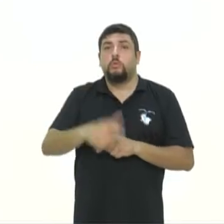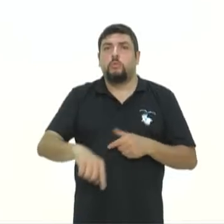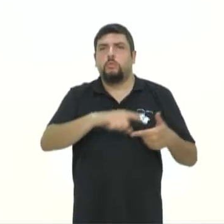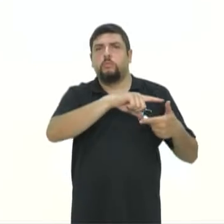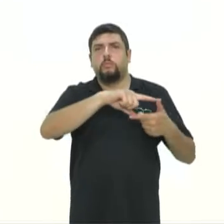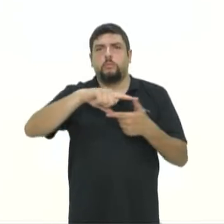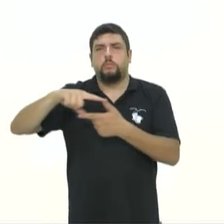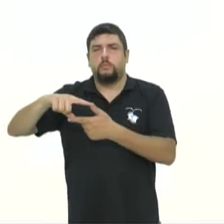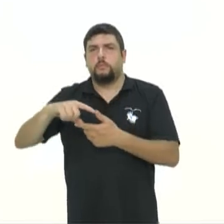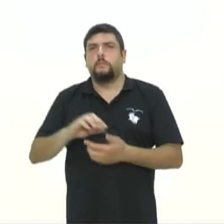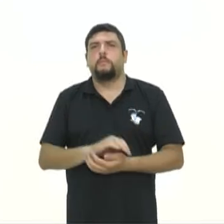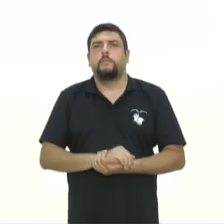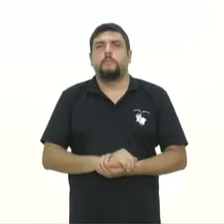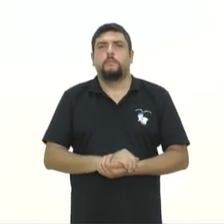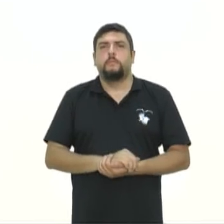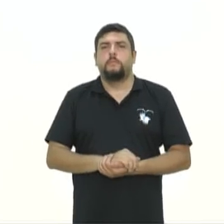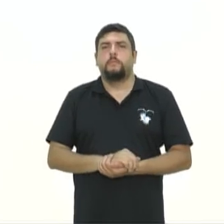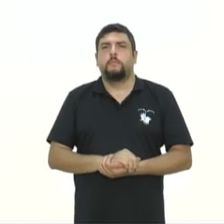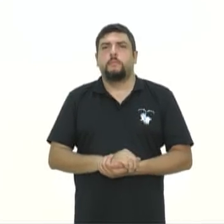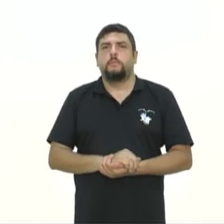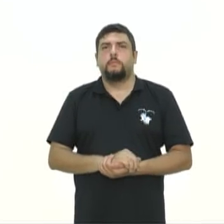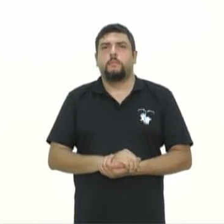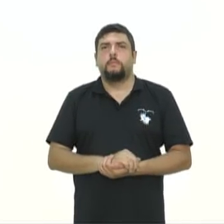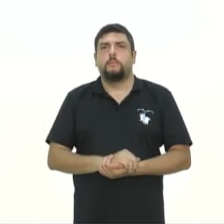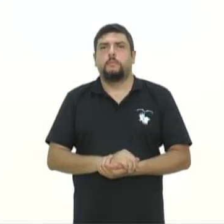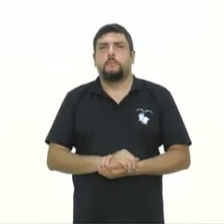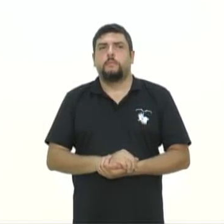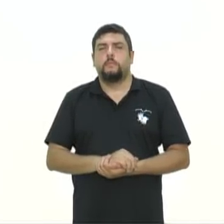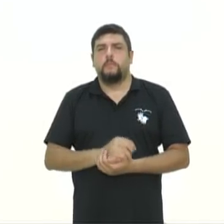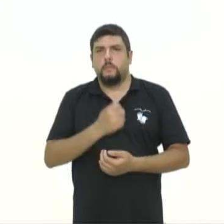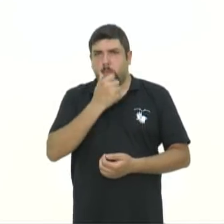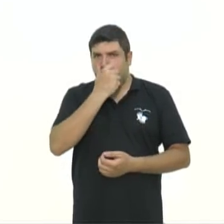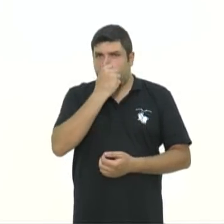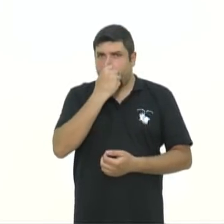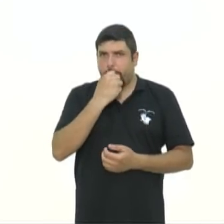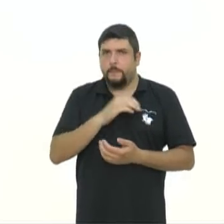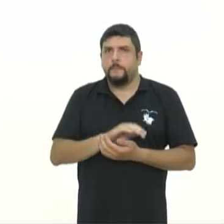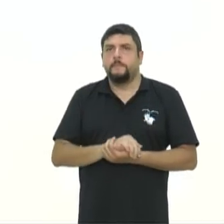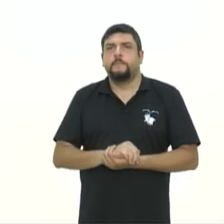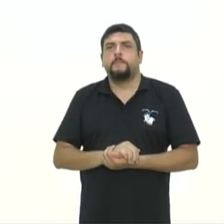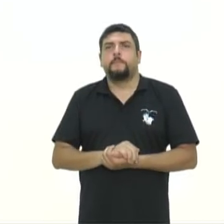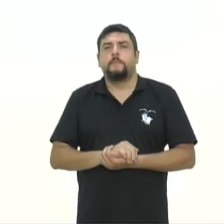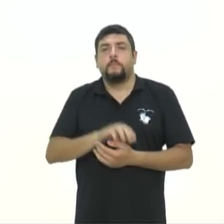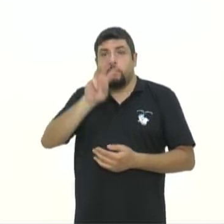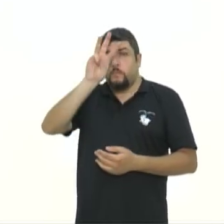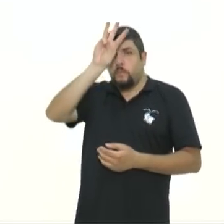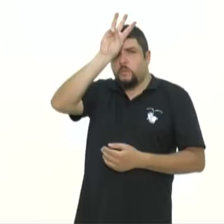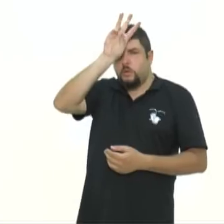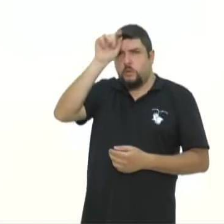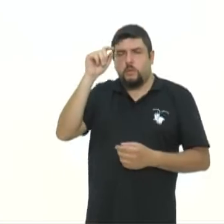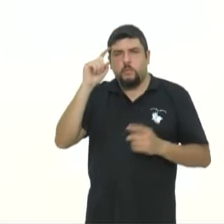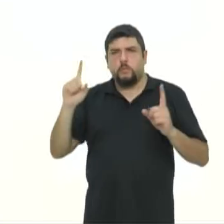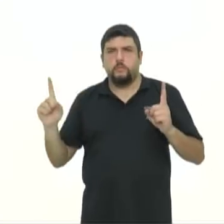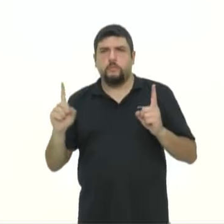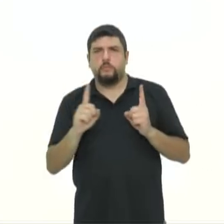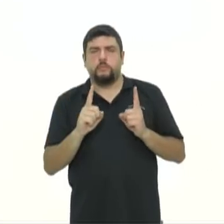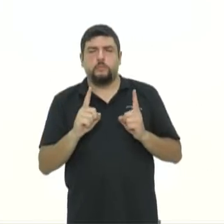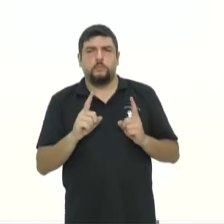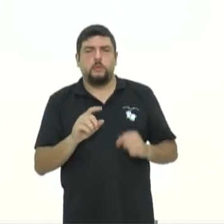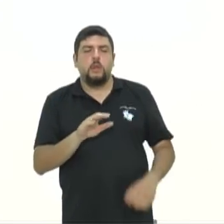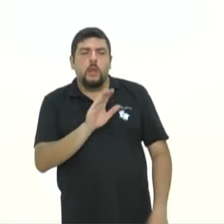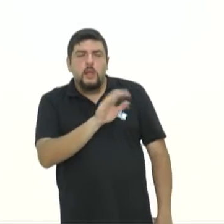ó. Chega ali um personagem conversando com o Cebolinha, né? E ele diz: Cebolinha, reticências. Aí o Cebolinha: já